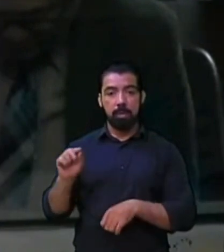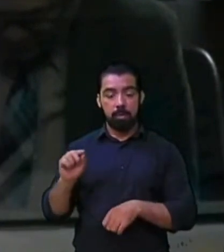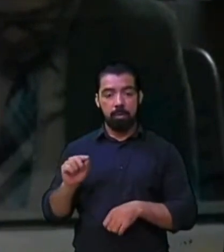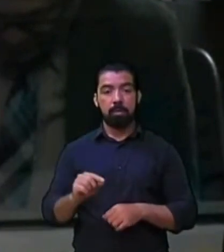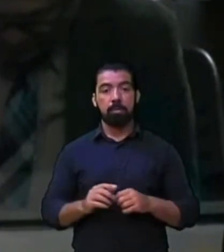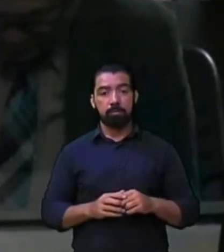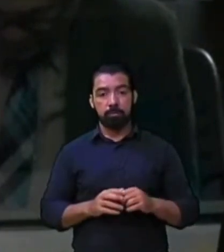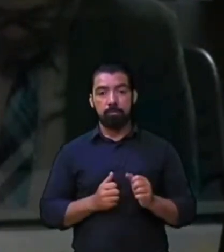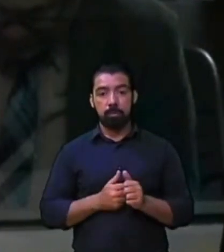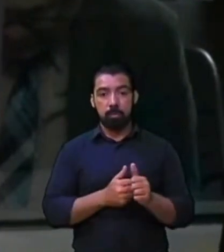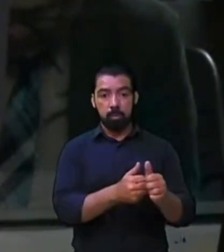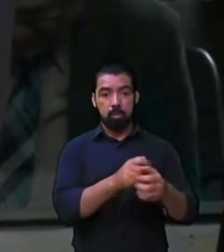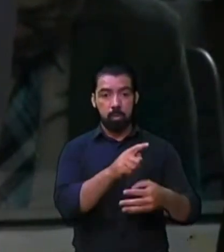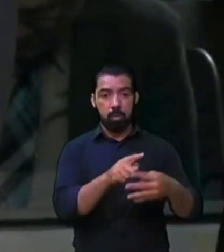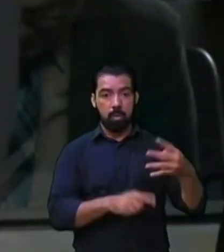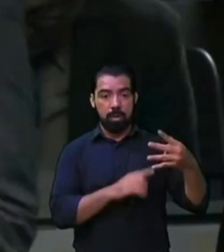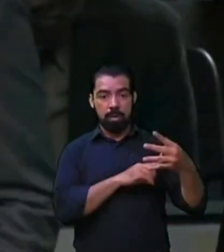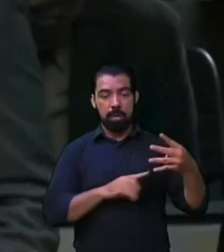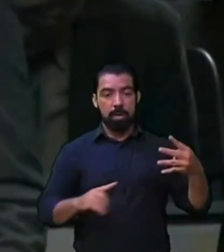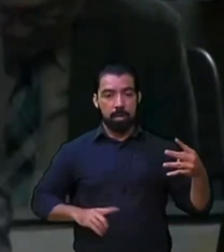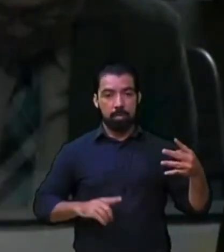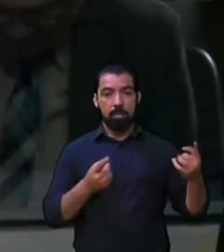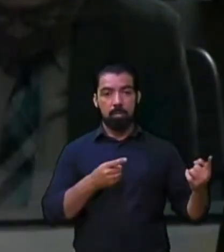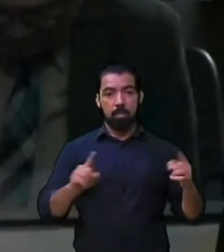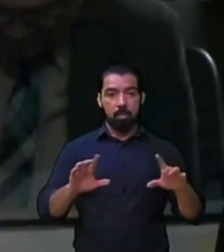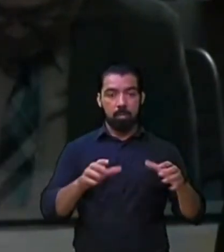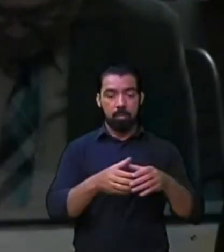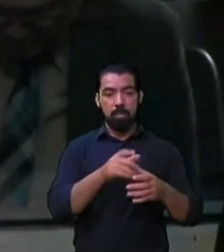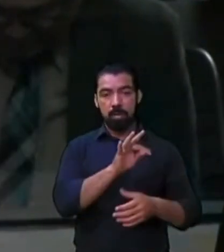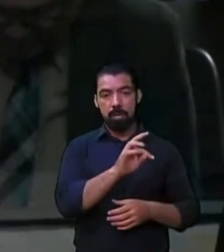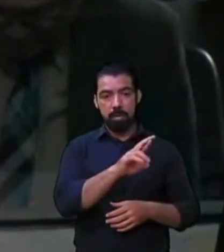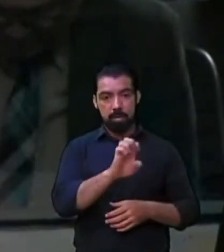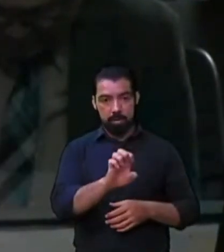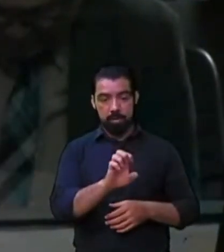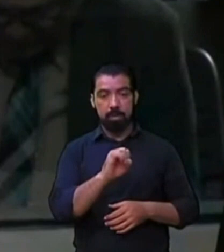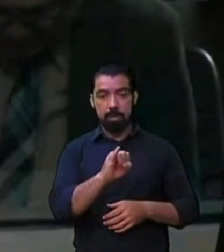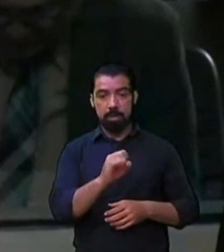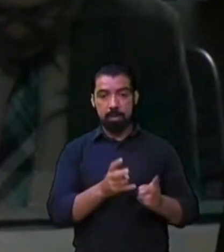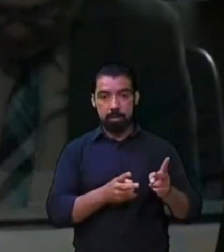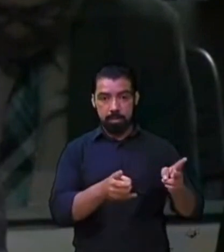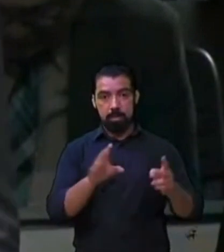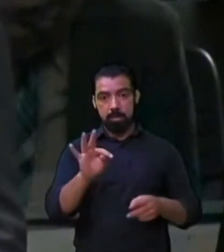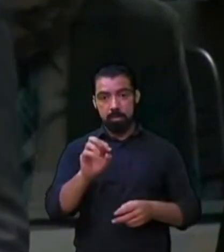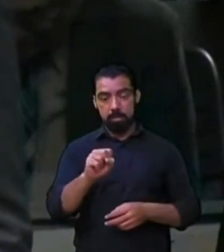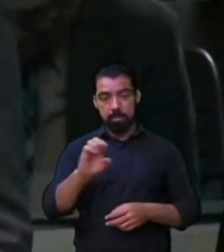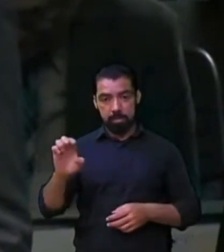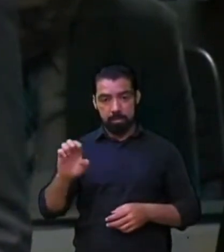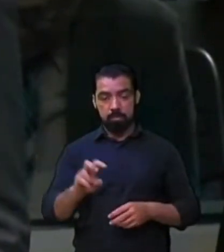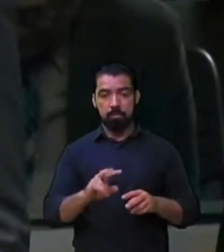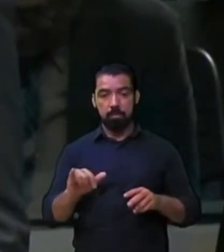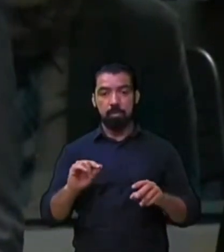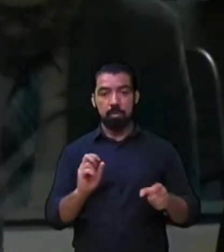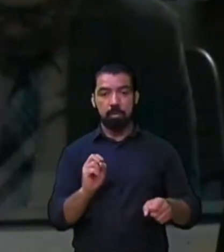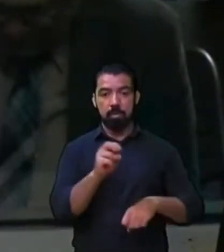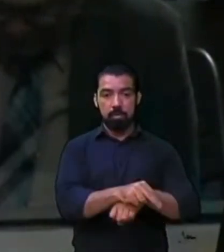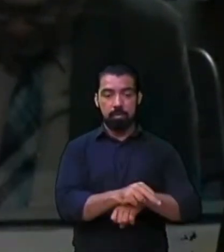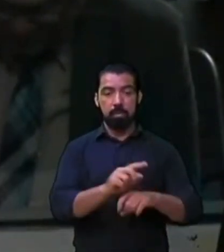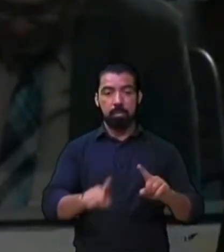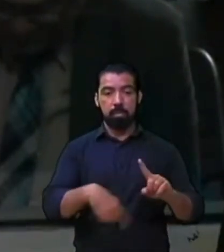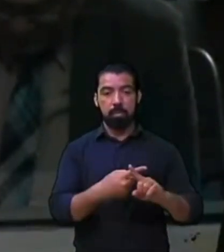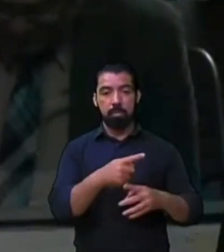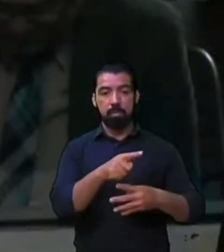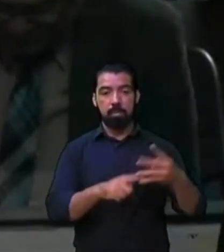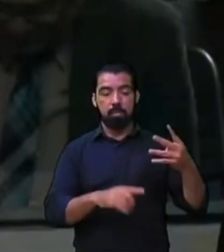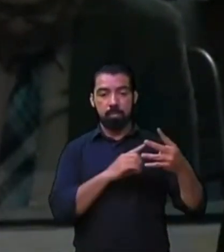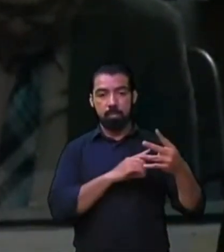Deputados de oposição no TRE que se a decisão for mantida pelo TSE dará vaga nesta casa a quatro